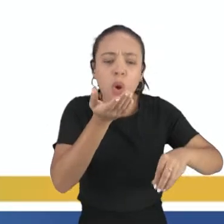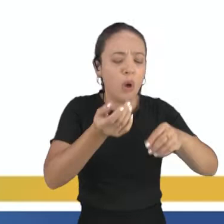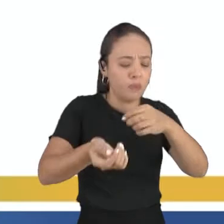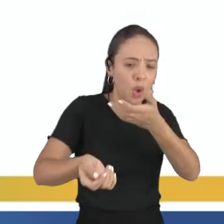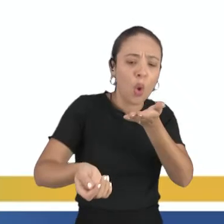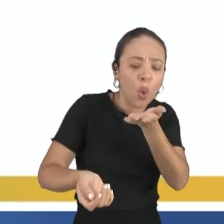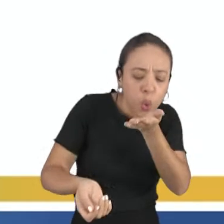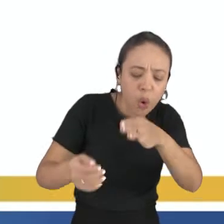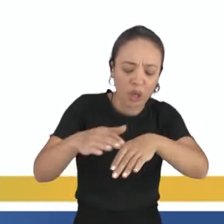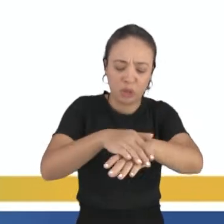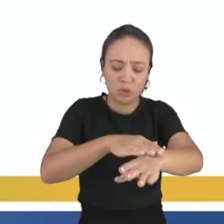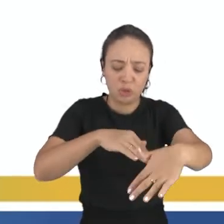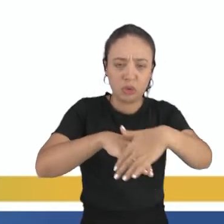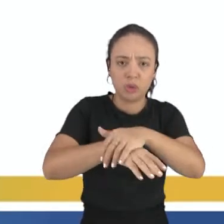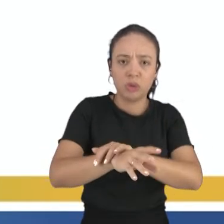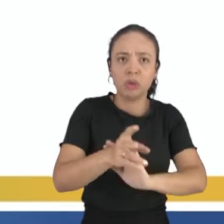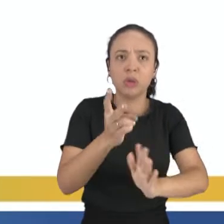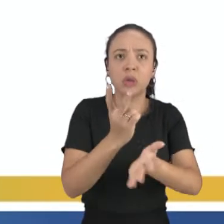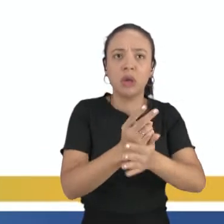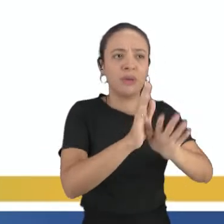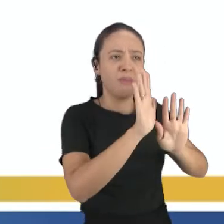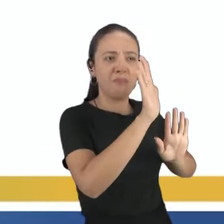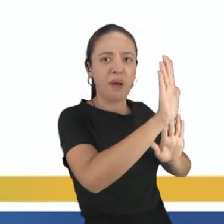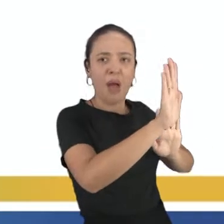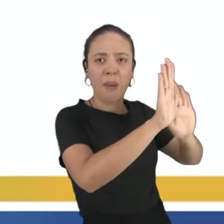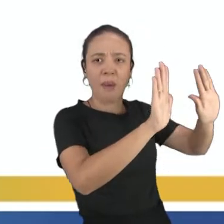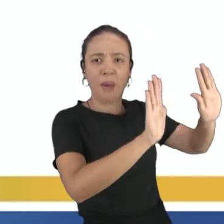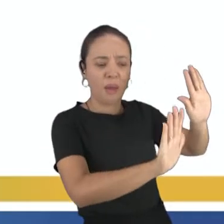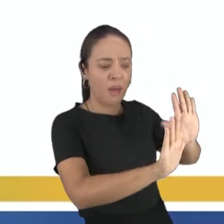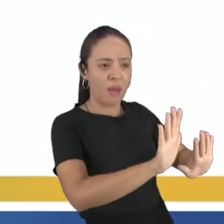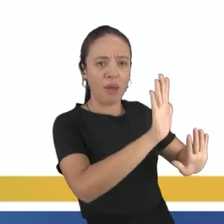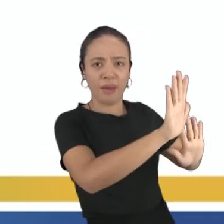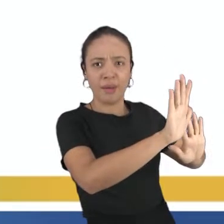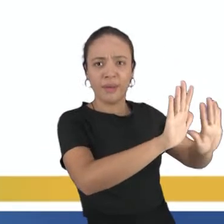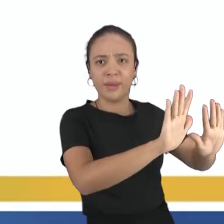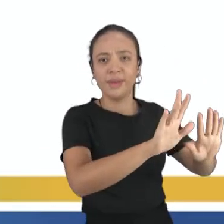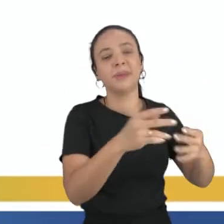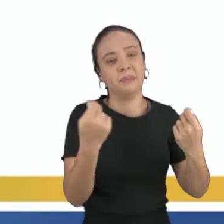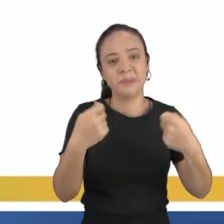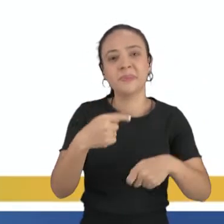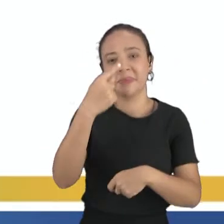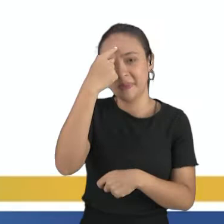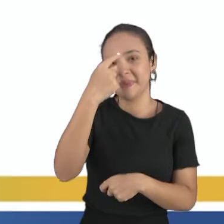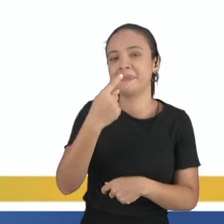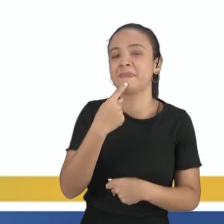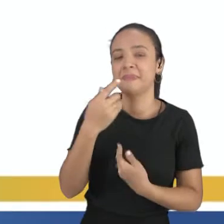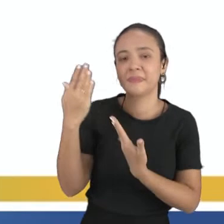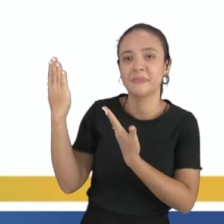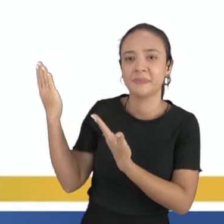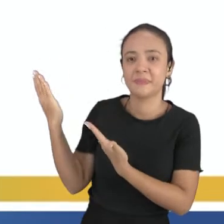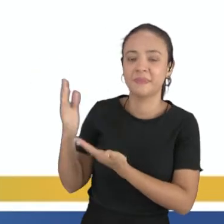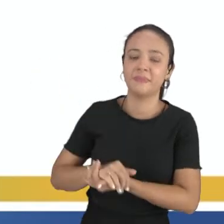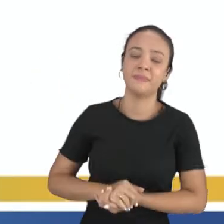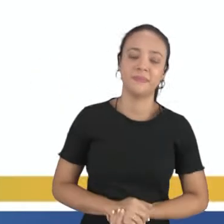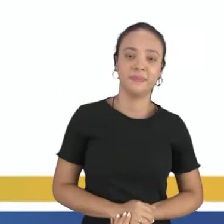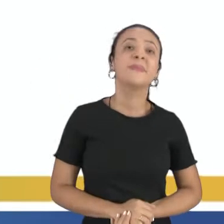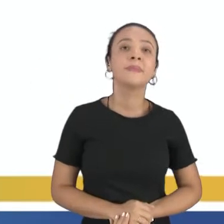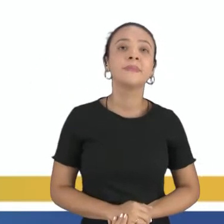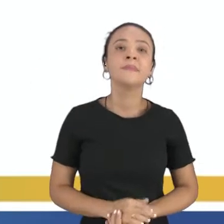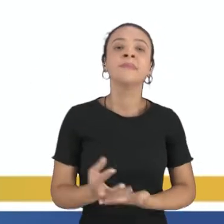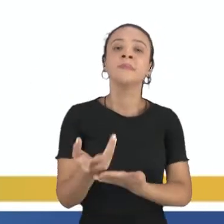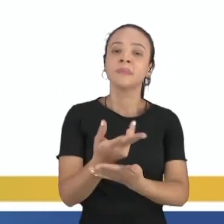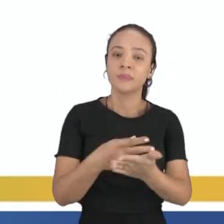das pessoas apoiadas nas paredes. E aí vocês estão vendo uma dessas imagens, né, de